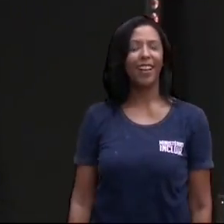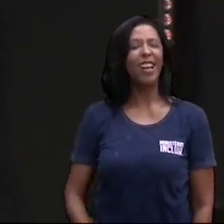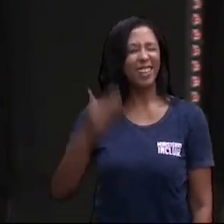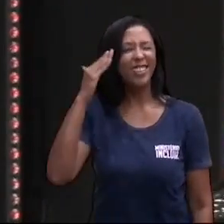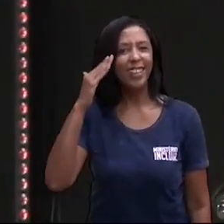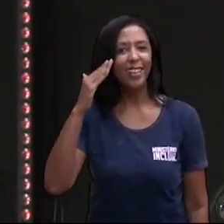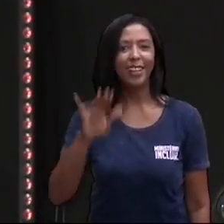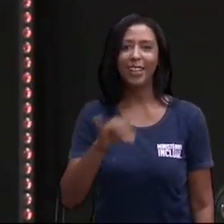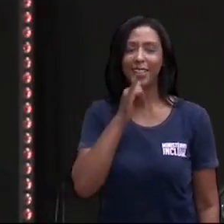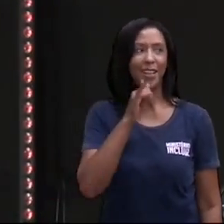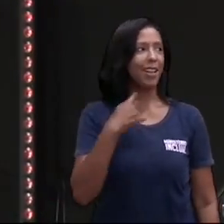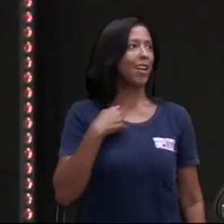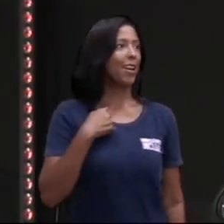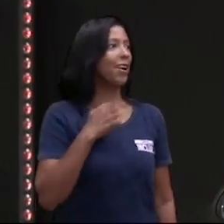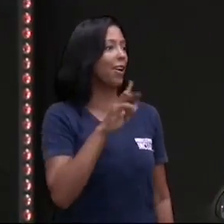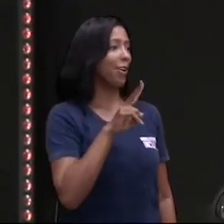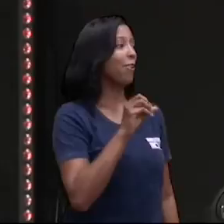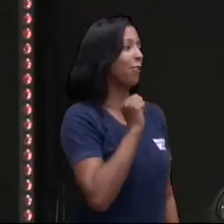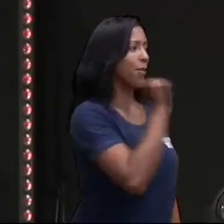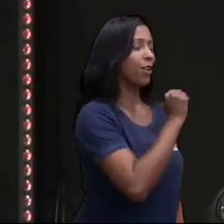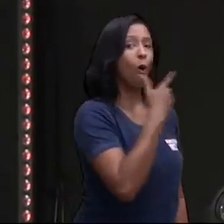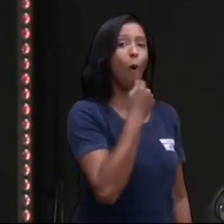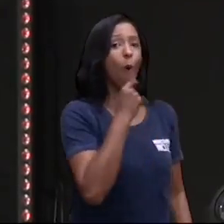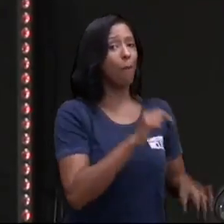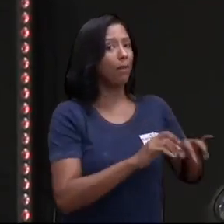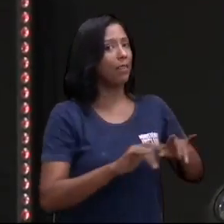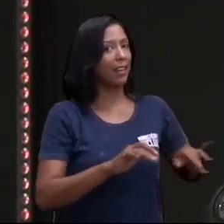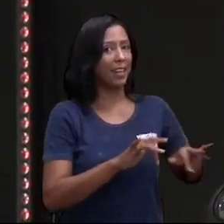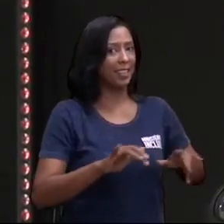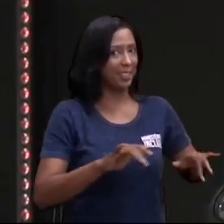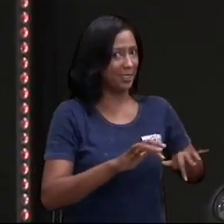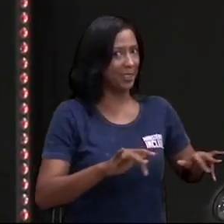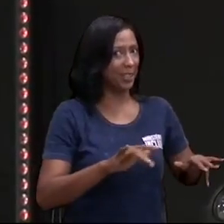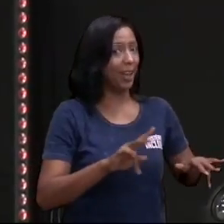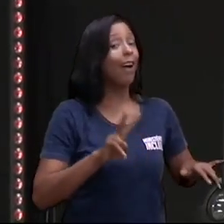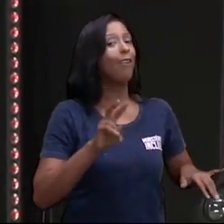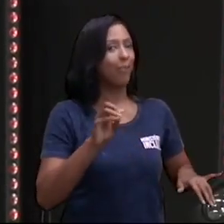e eu vou mandar matar o tecladista tá